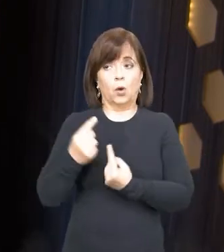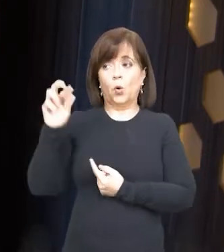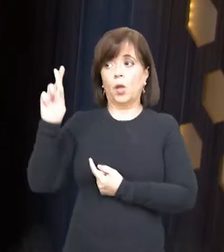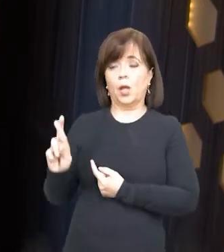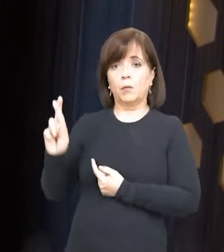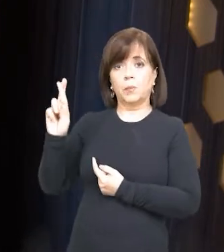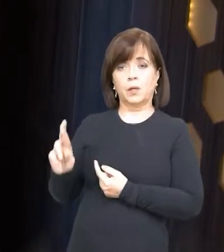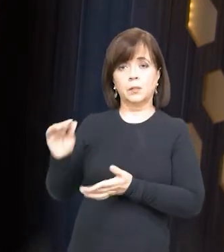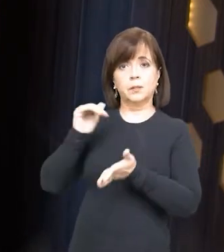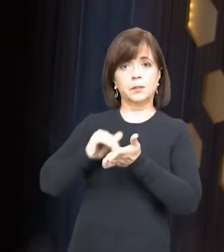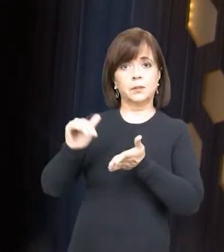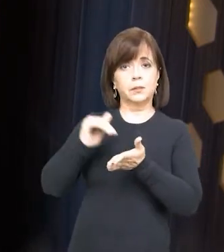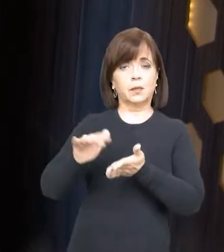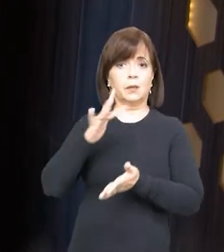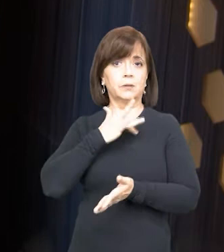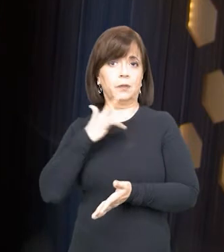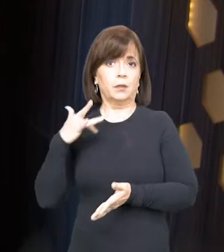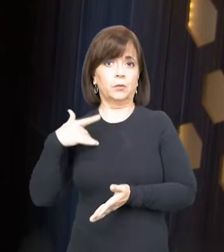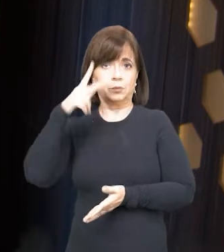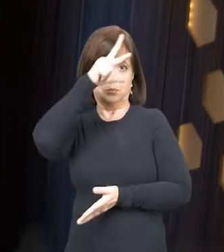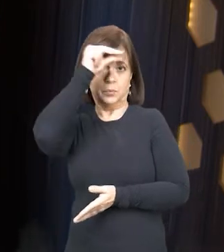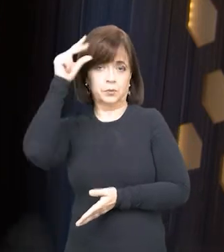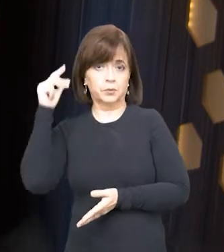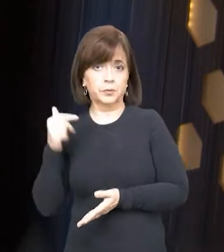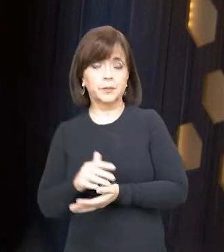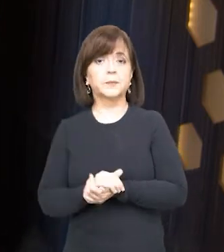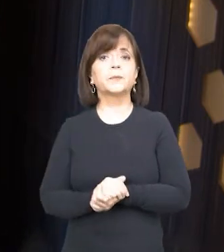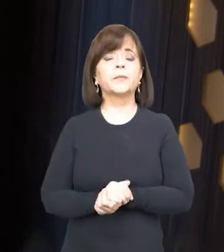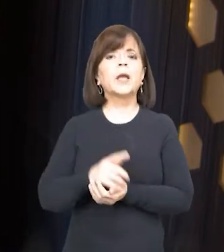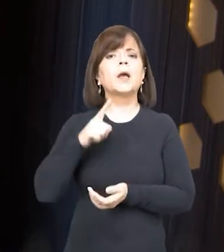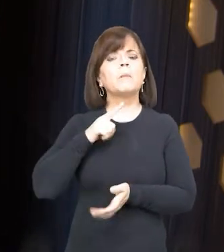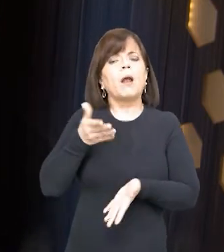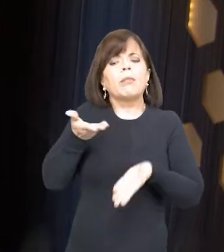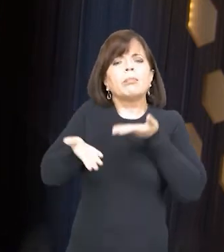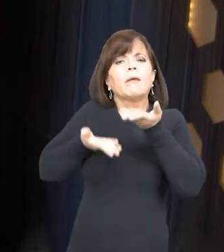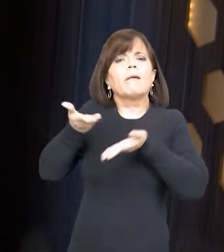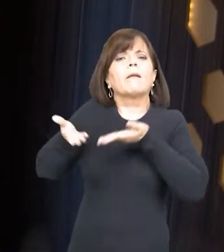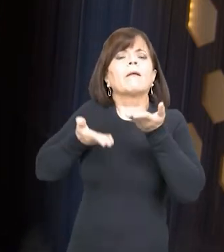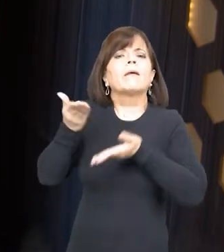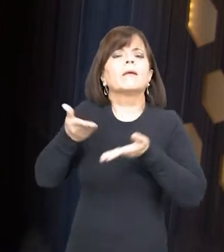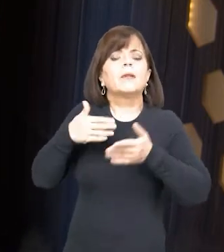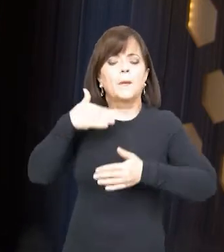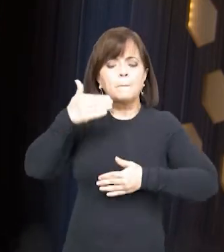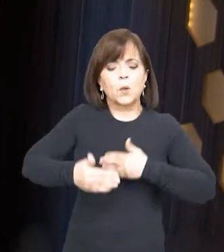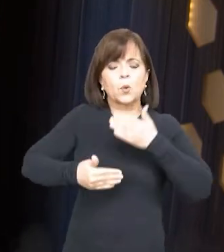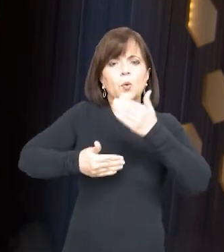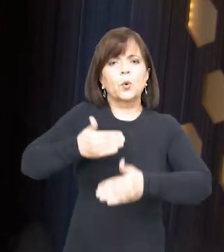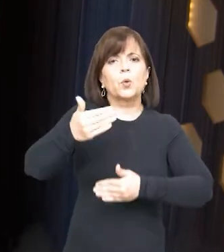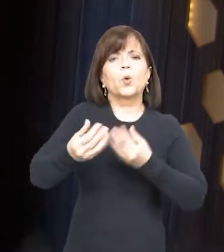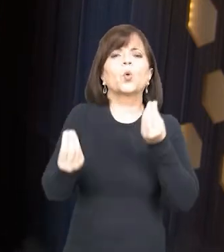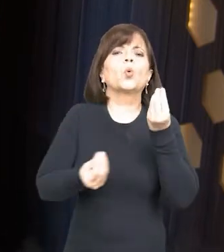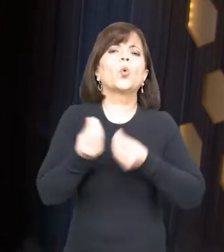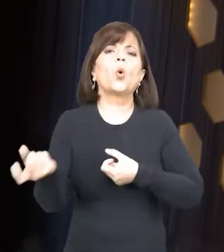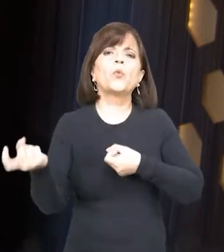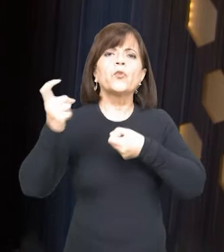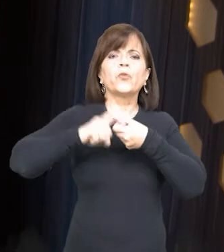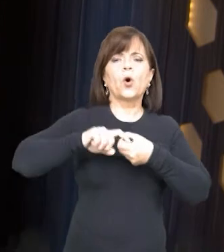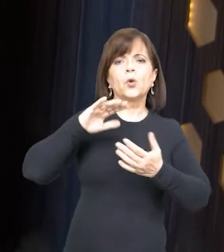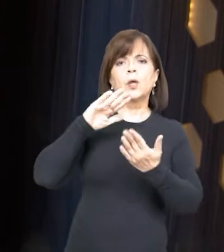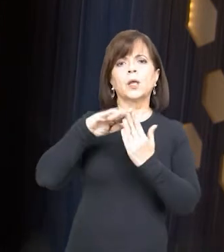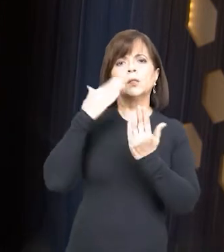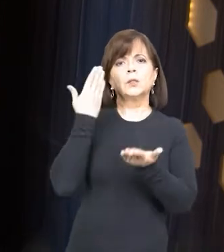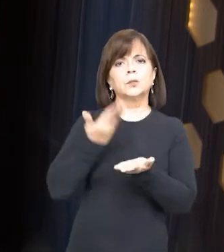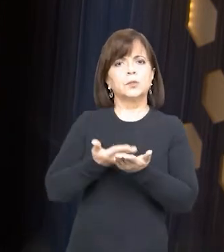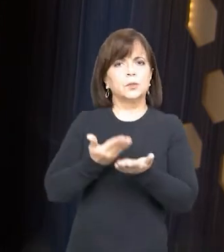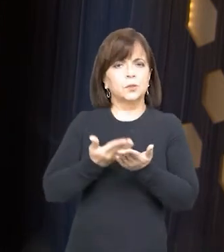da Secretaria de Estado de Educação para tratar sobre o processo de retomada das aulas presenciais nas redes pública e privada